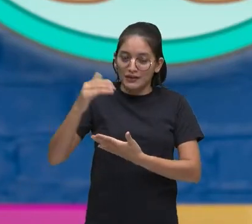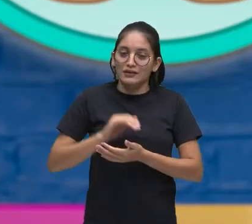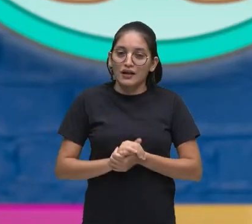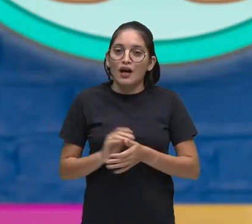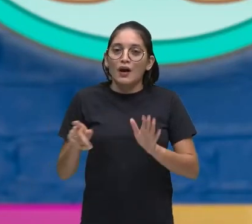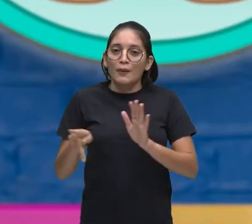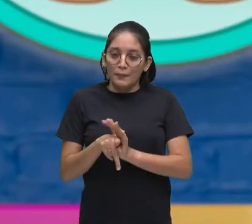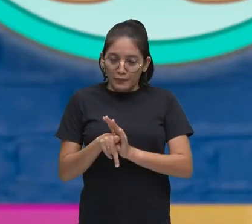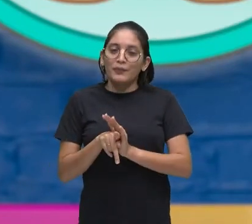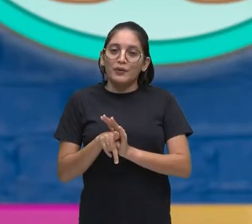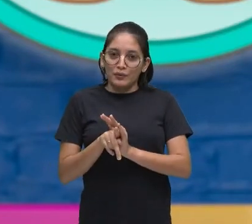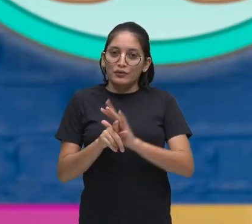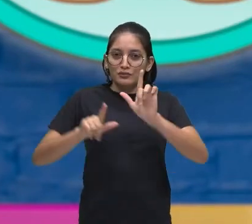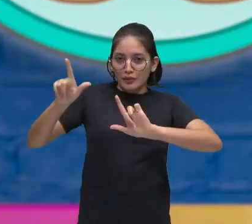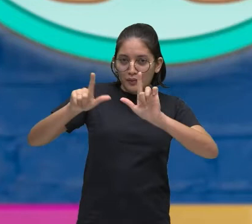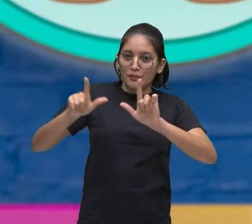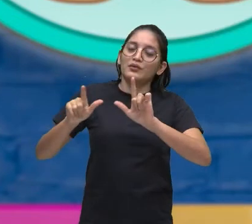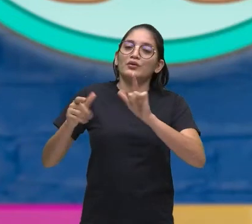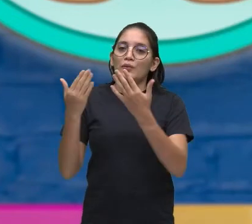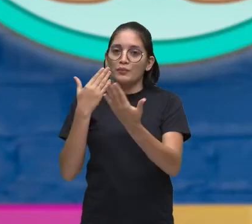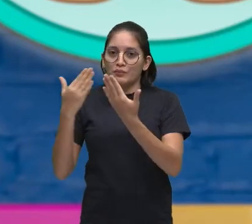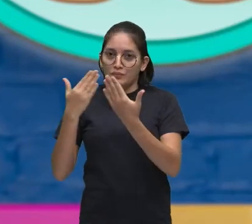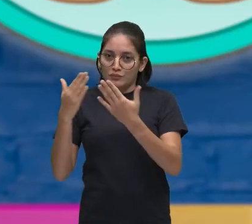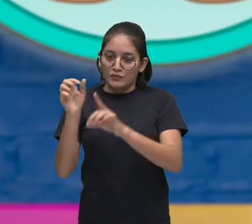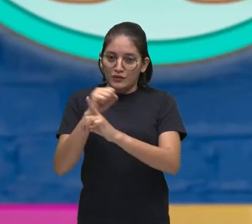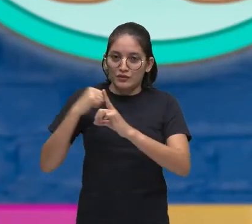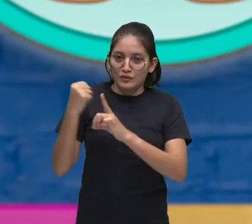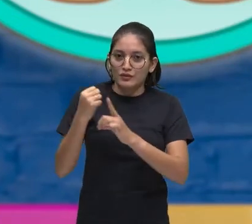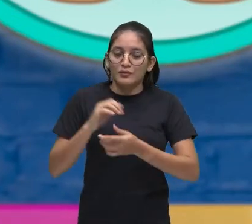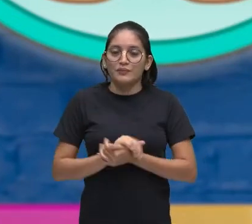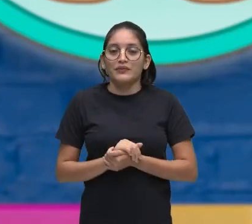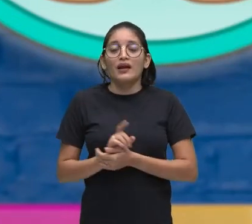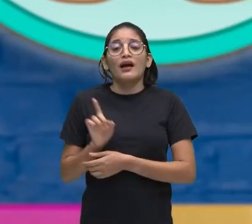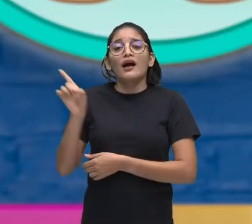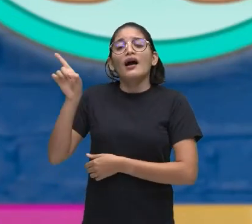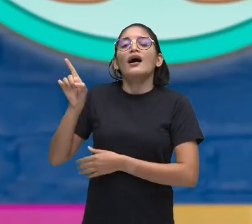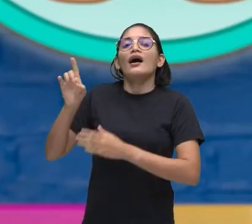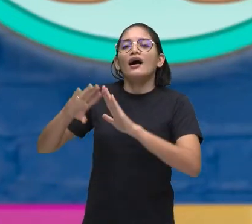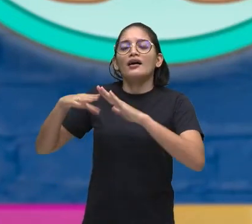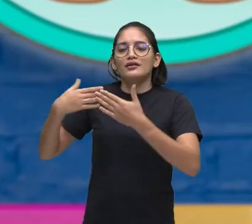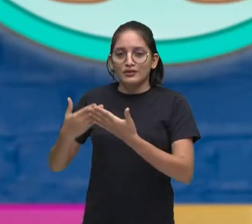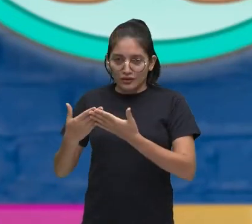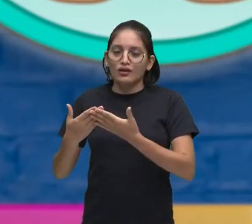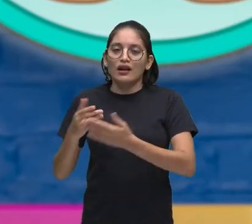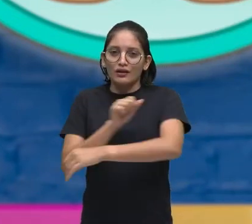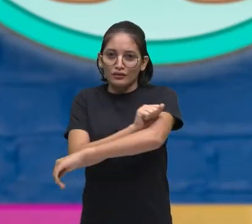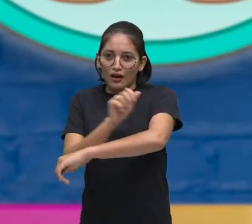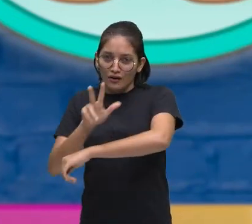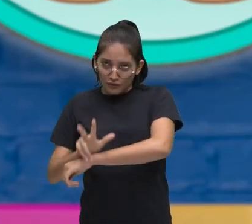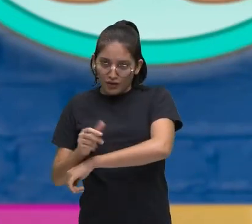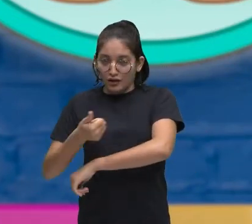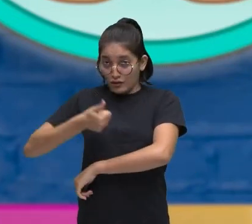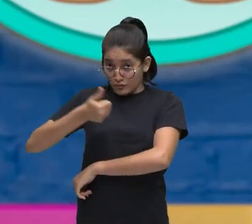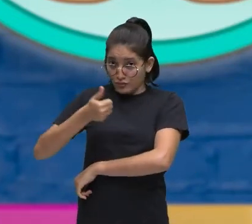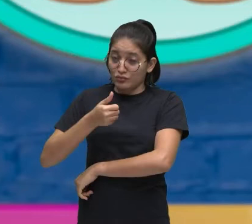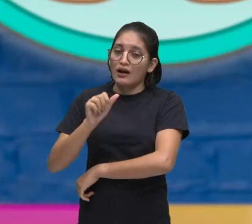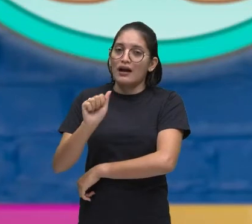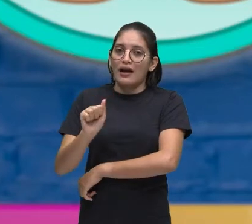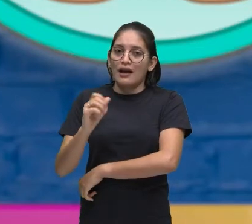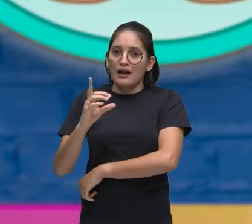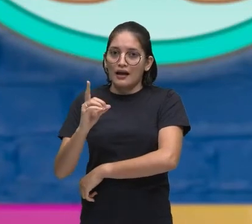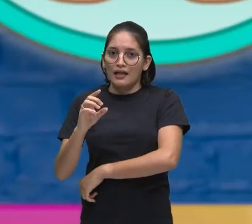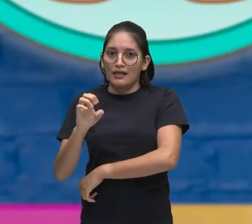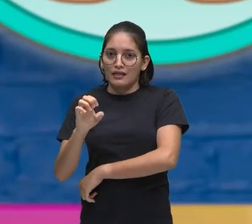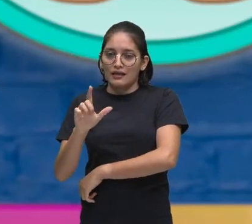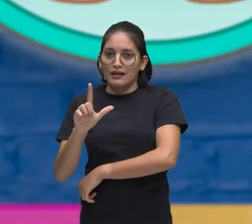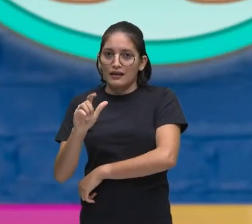programa psicossocial à Escola Adelaide de Tavares, lá do bairro Alvorada 1, em que os alunos participaram, né? A